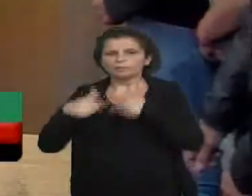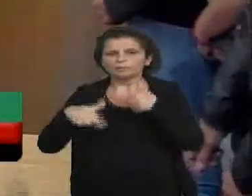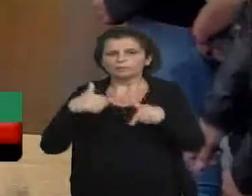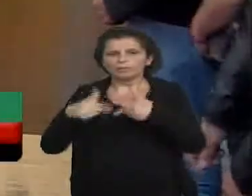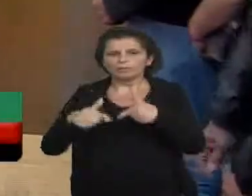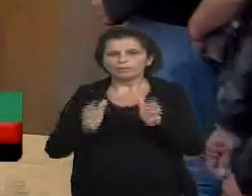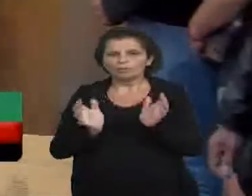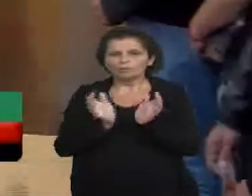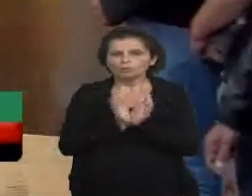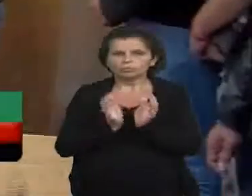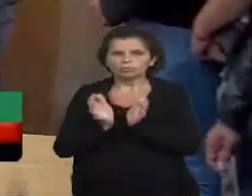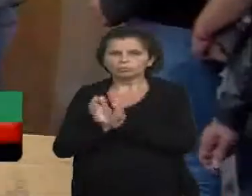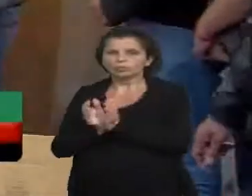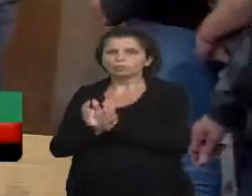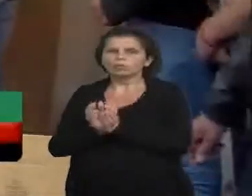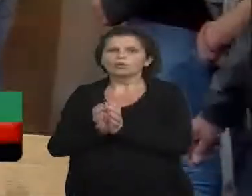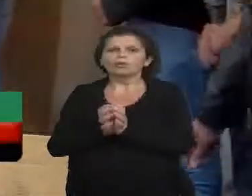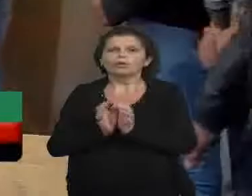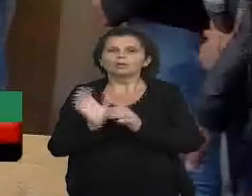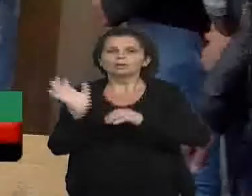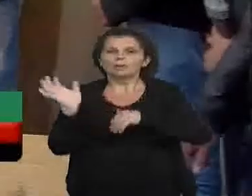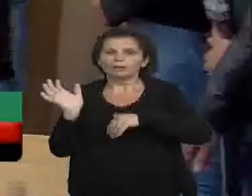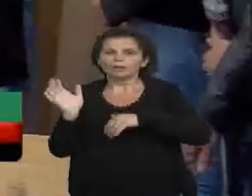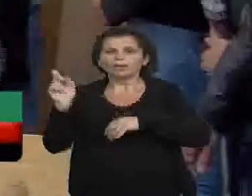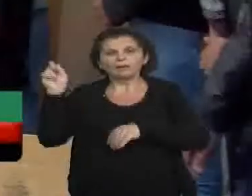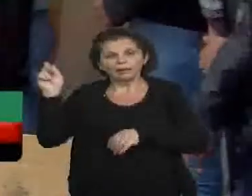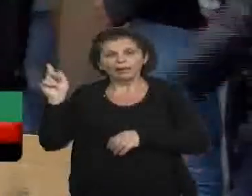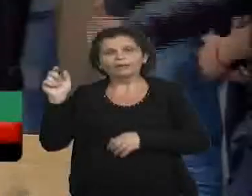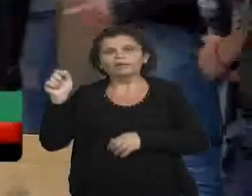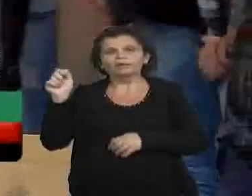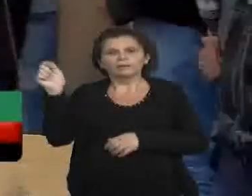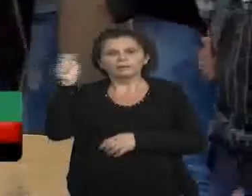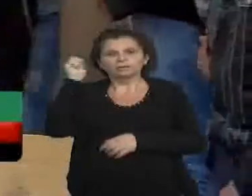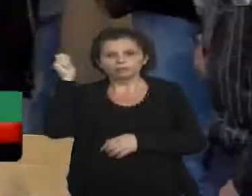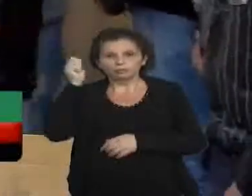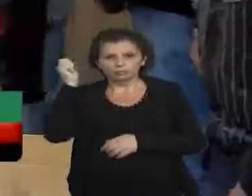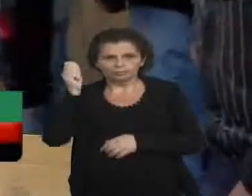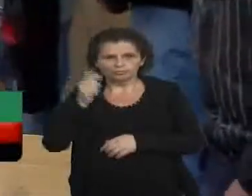do Congresso do Senado Nacional da Argentina.